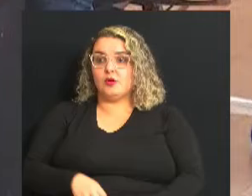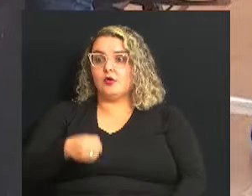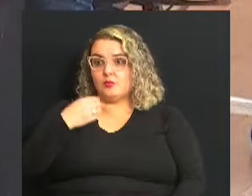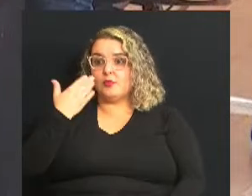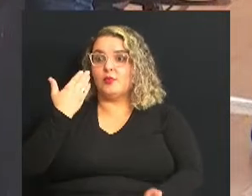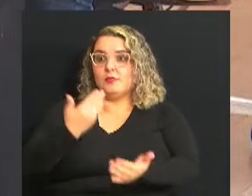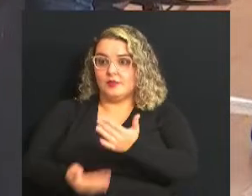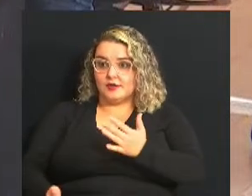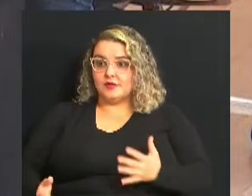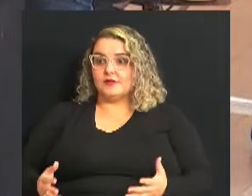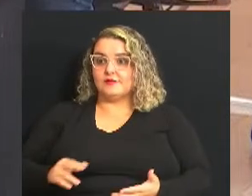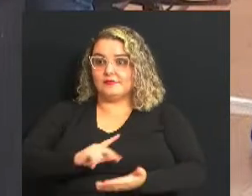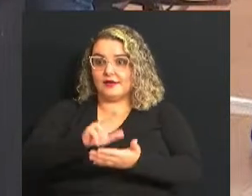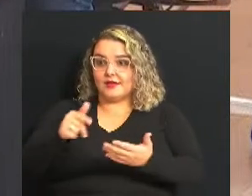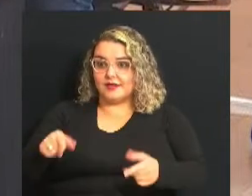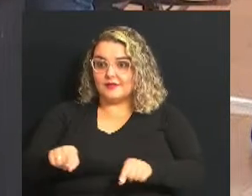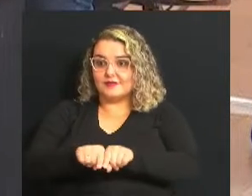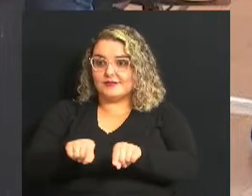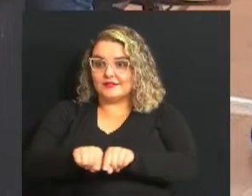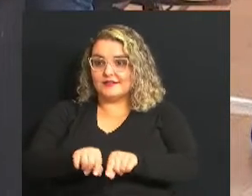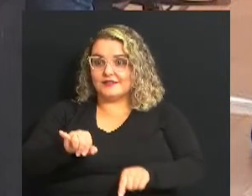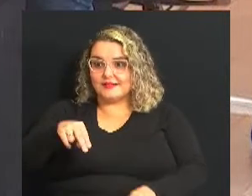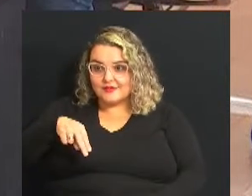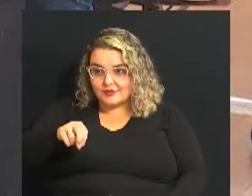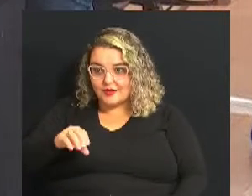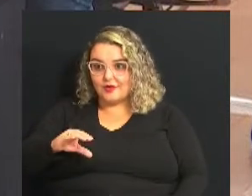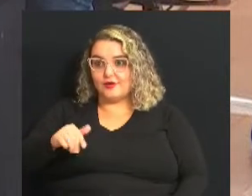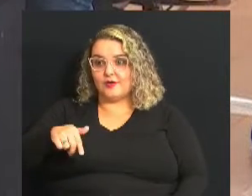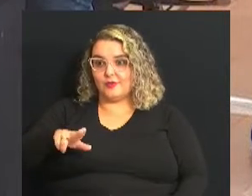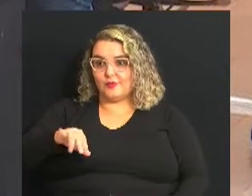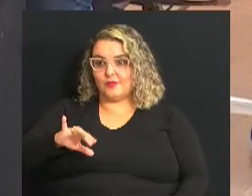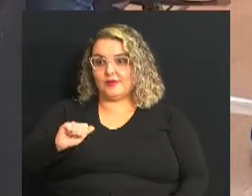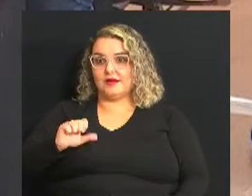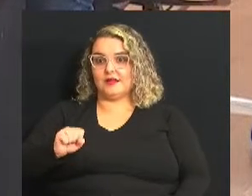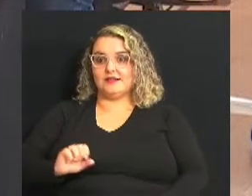monte delas aí, inócuas.